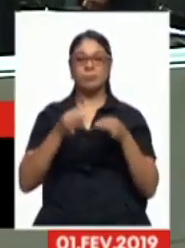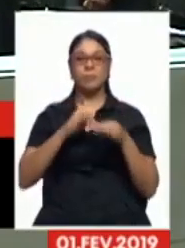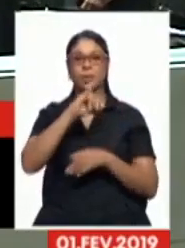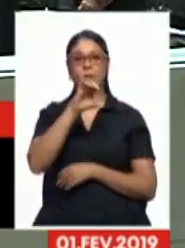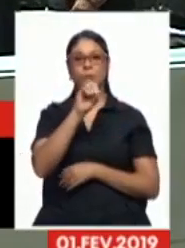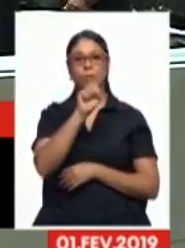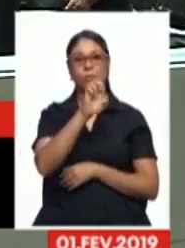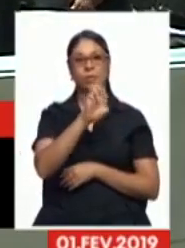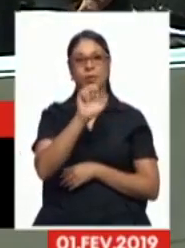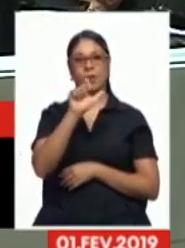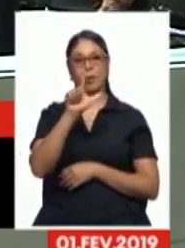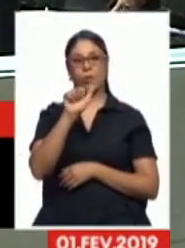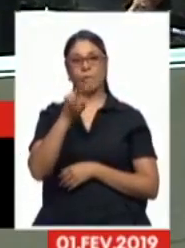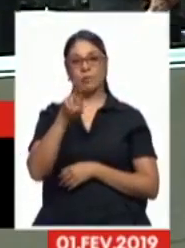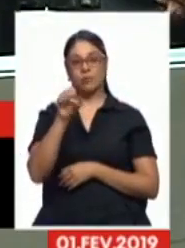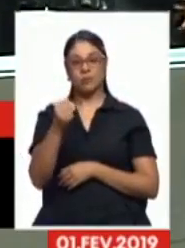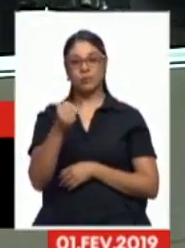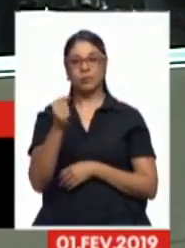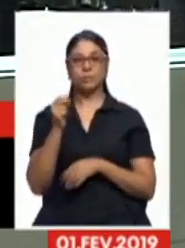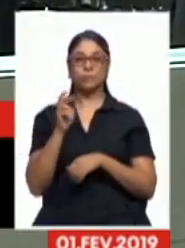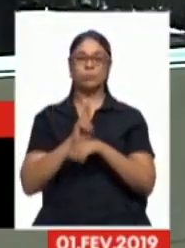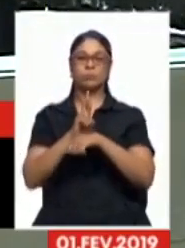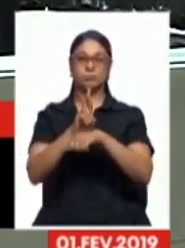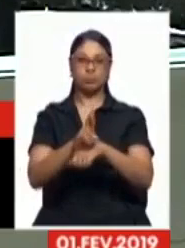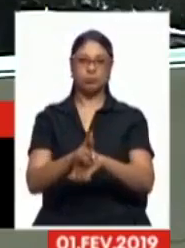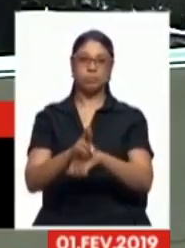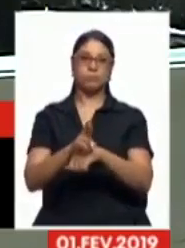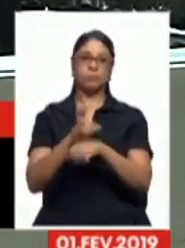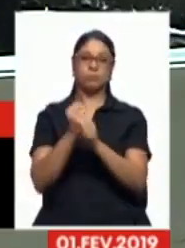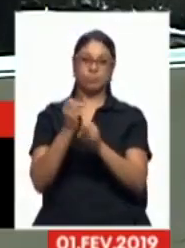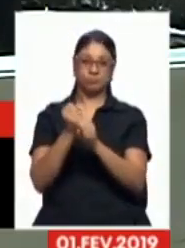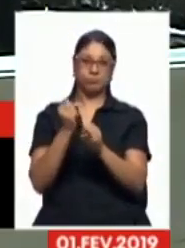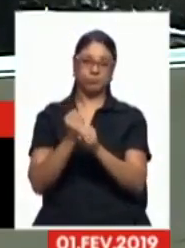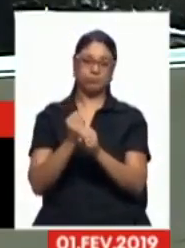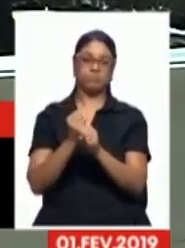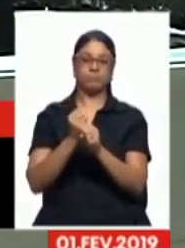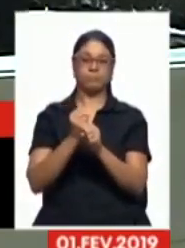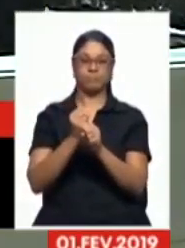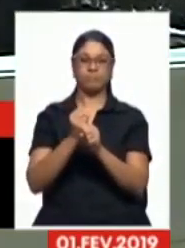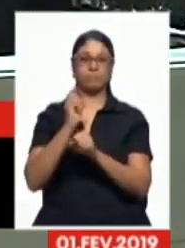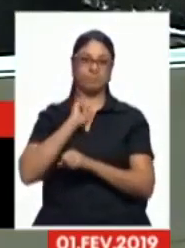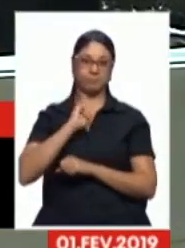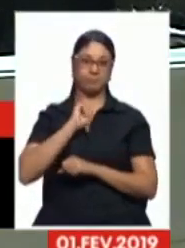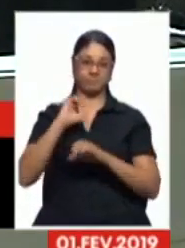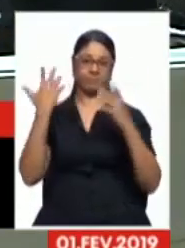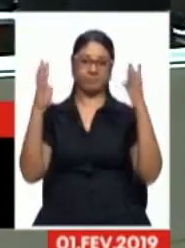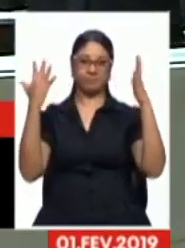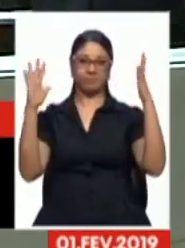Viana, representando o Tribunal de Contas do Estado de Minas Gerais.